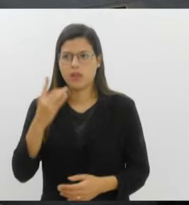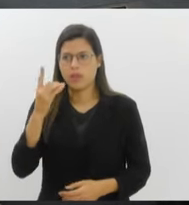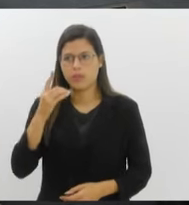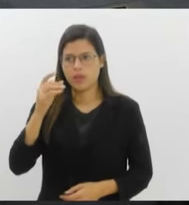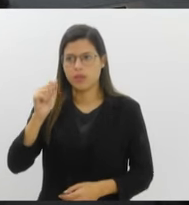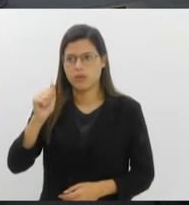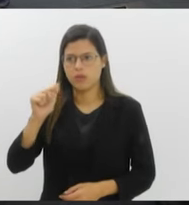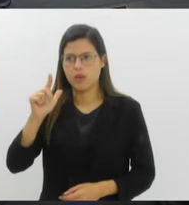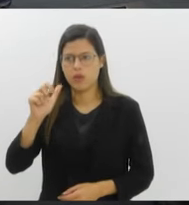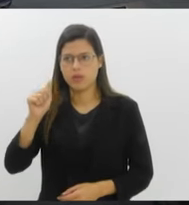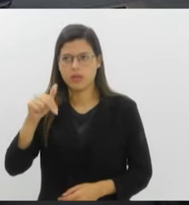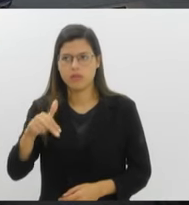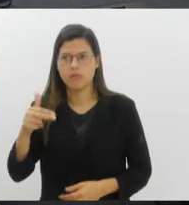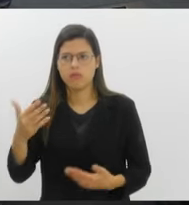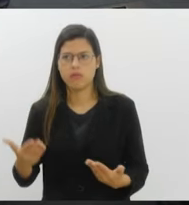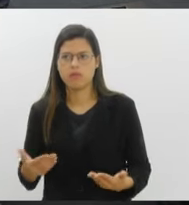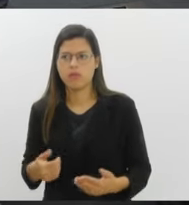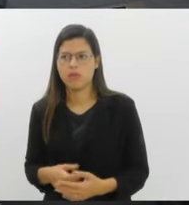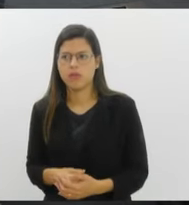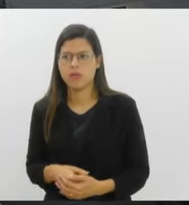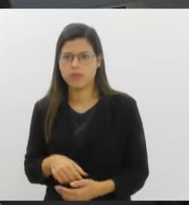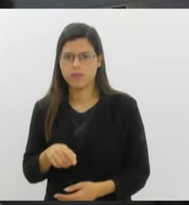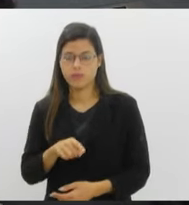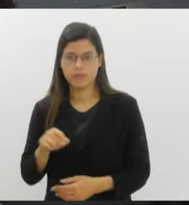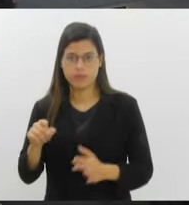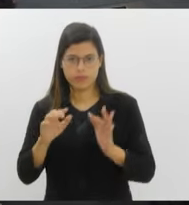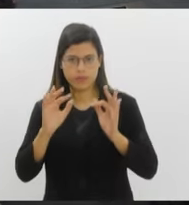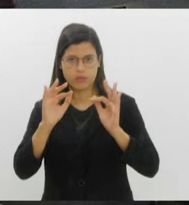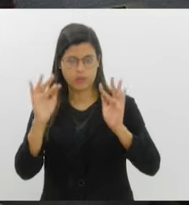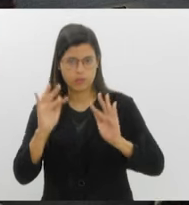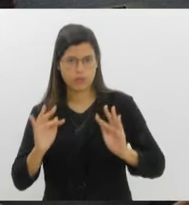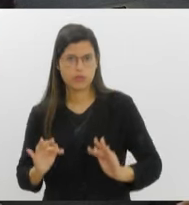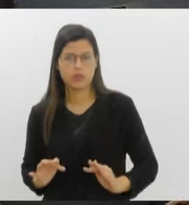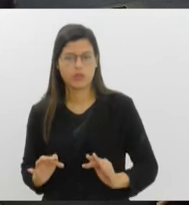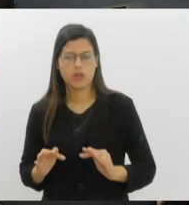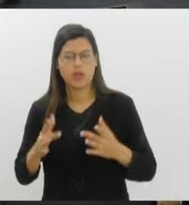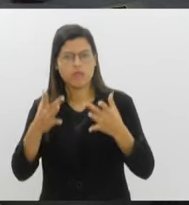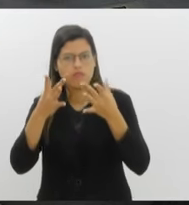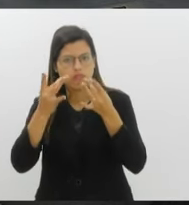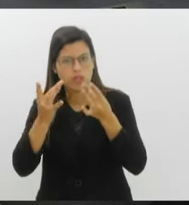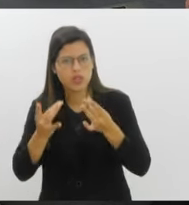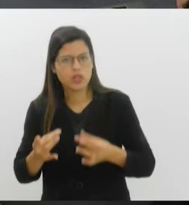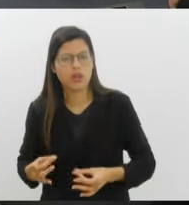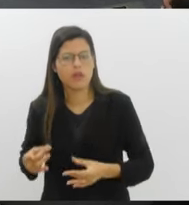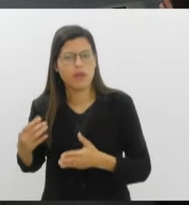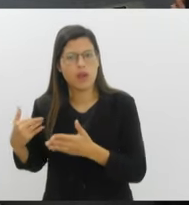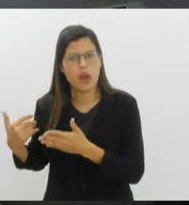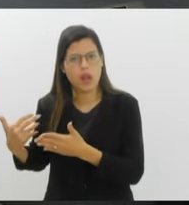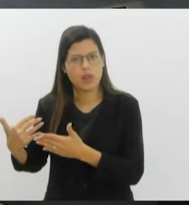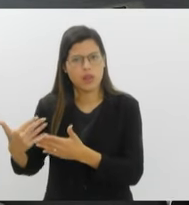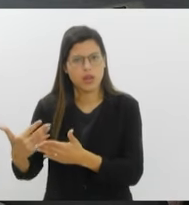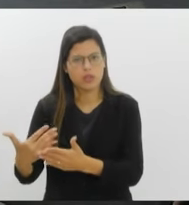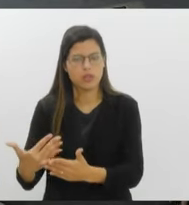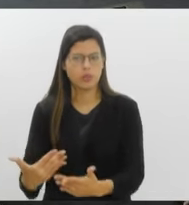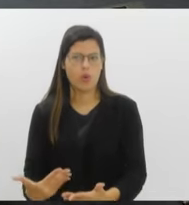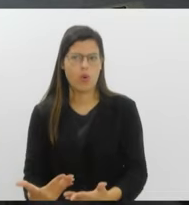parte. Vossa excelência foi muito feliz em descrever a trajetória do